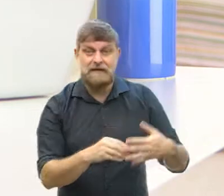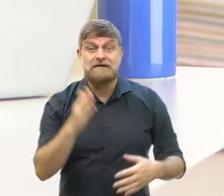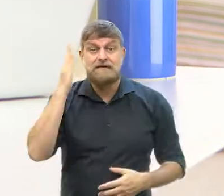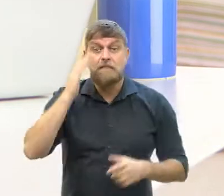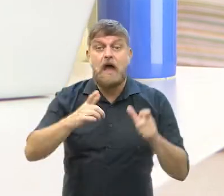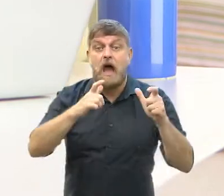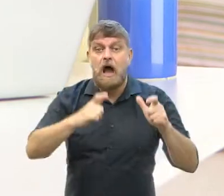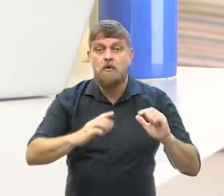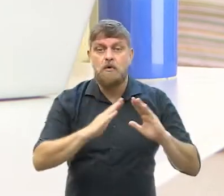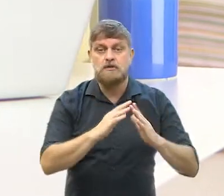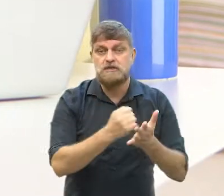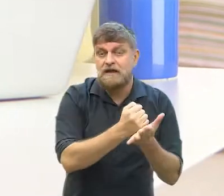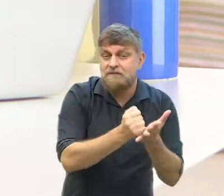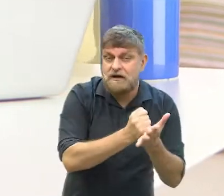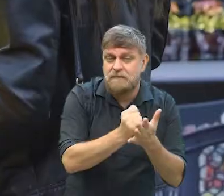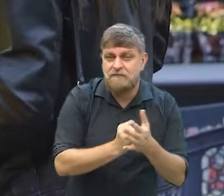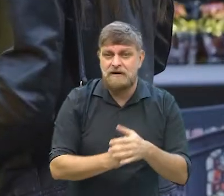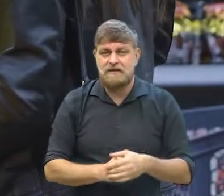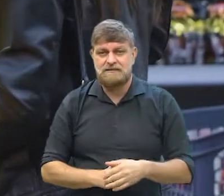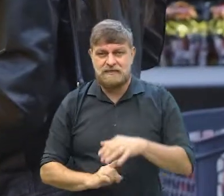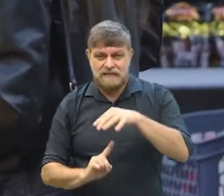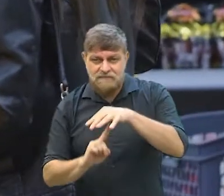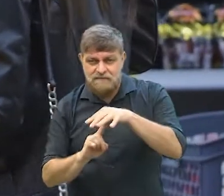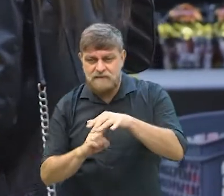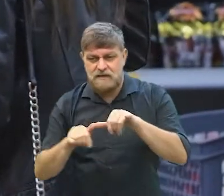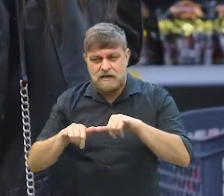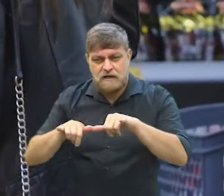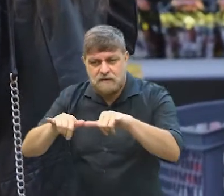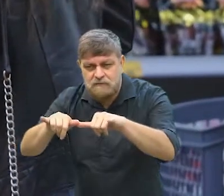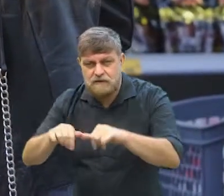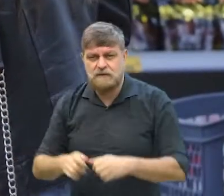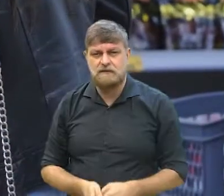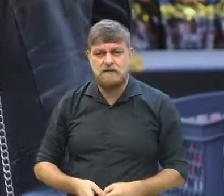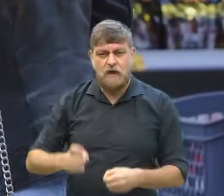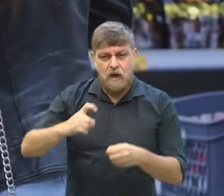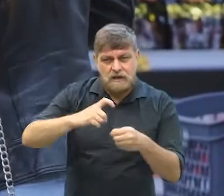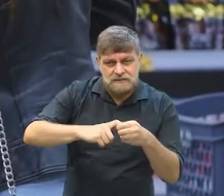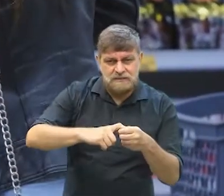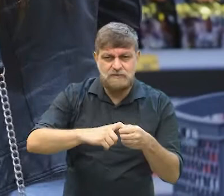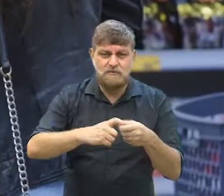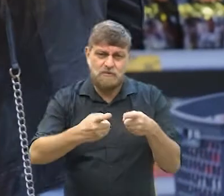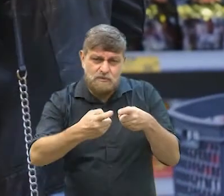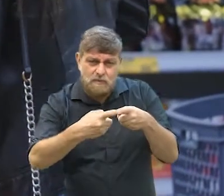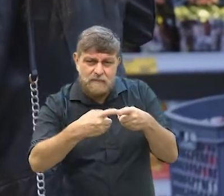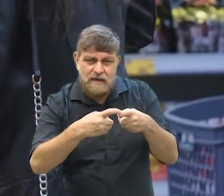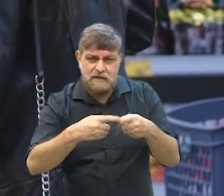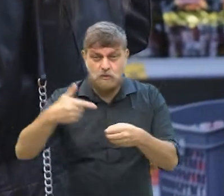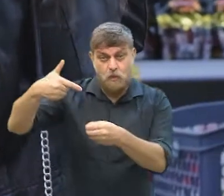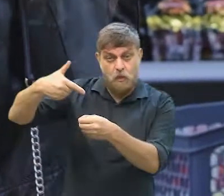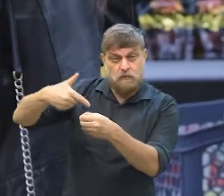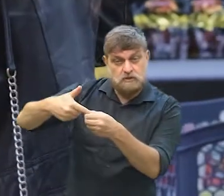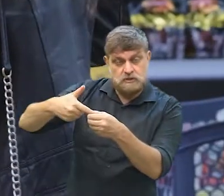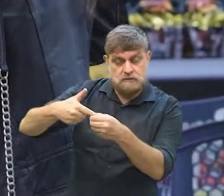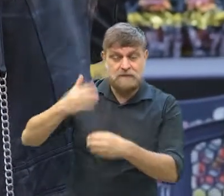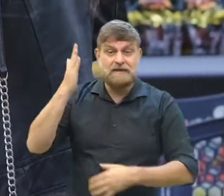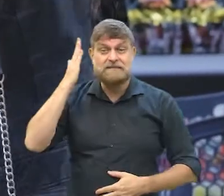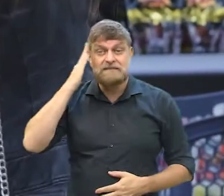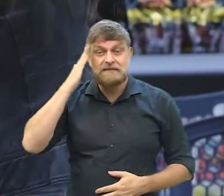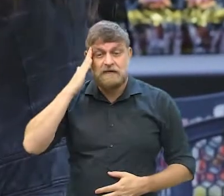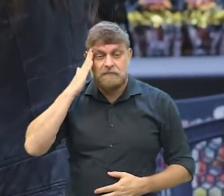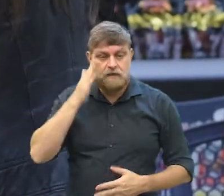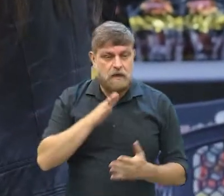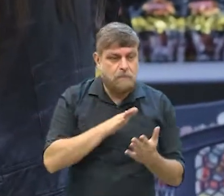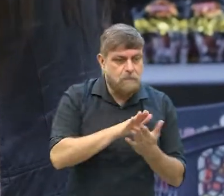no supermercado, na feira, no açougue, no plano de saúde, no seguro do carro, no combustível.